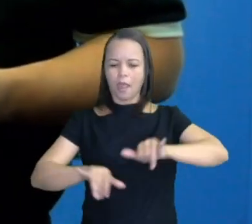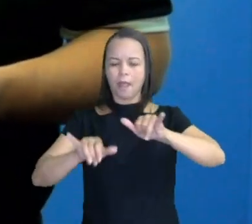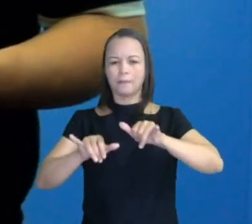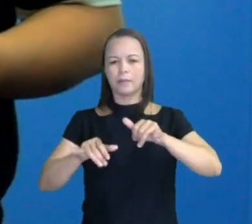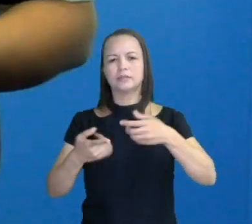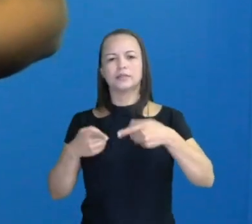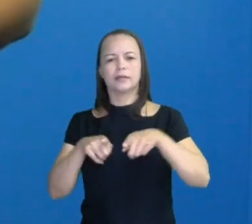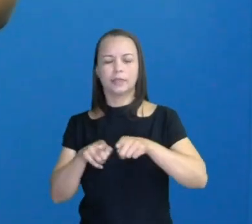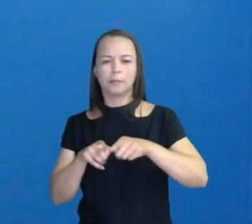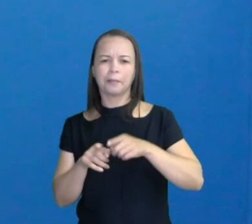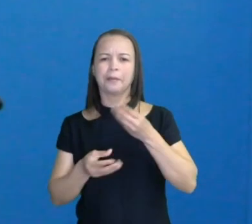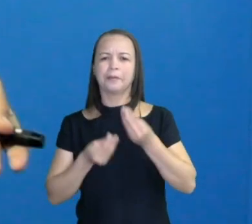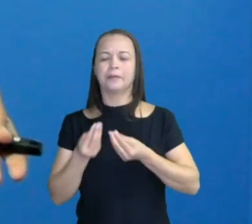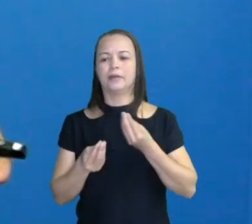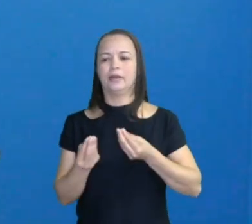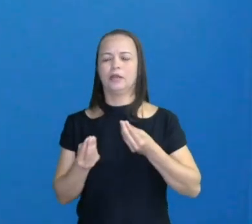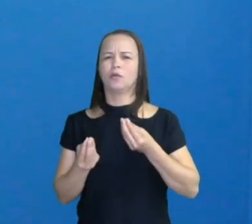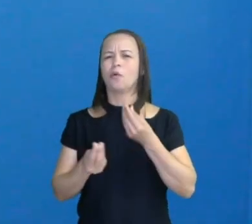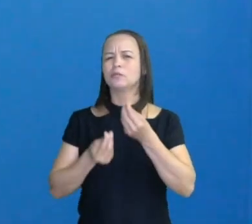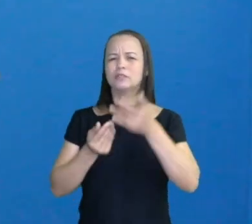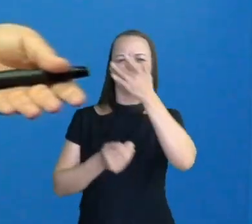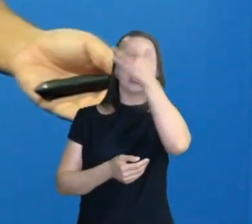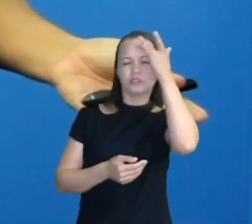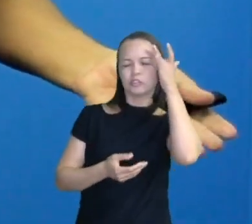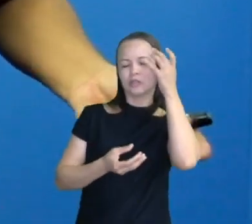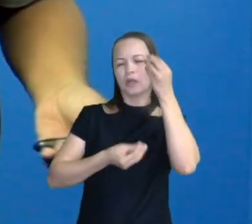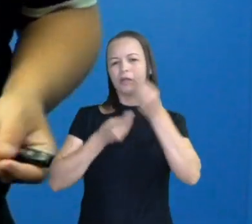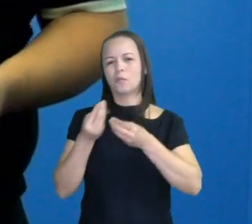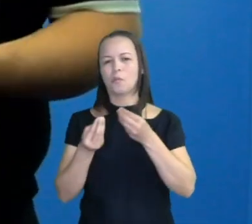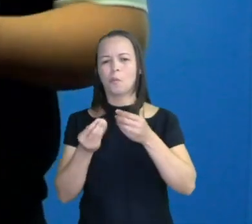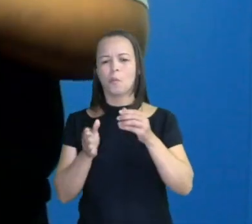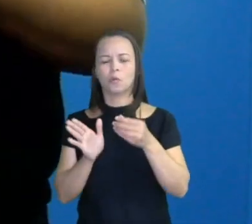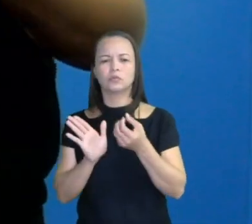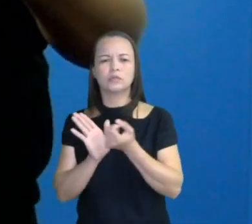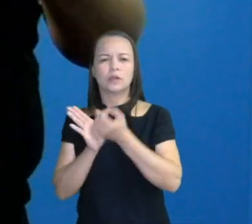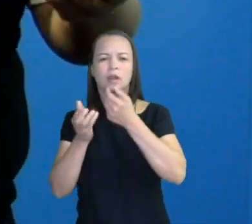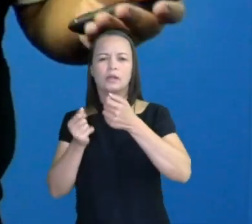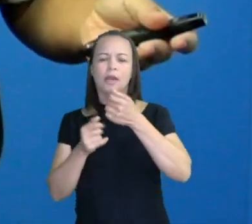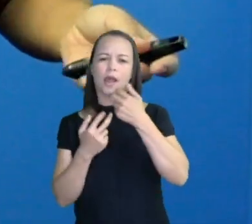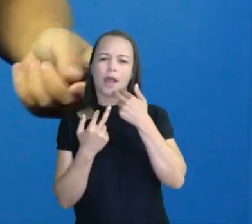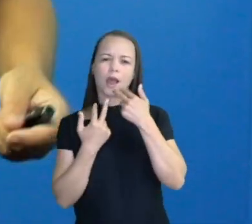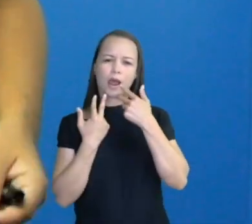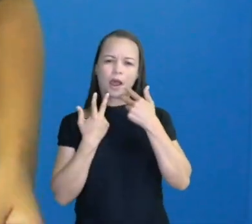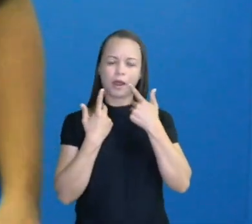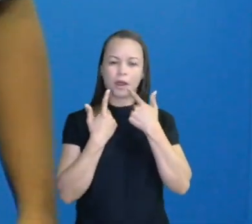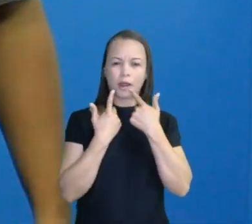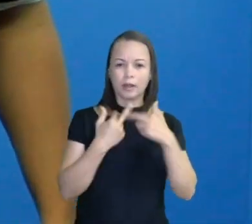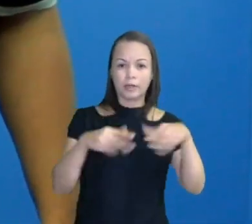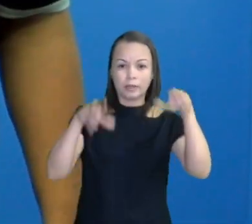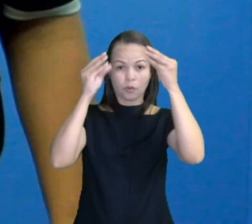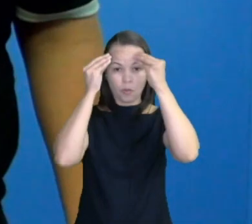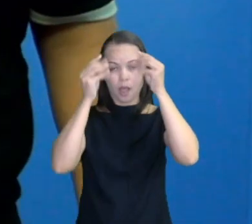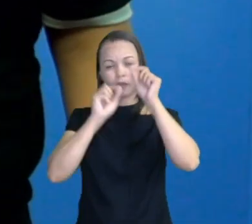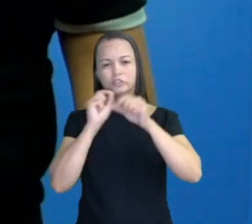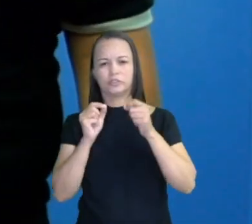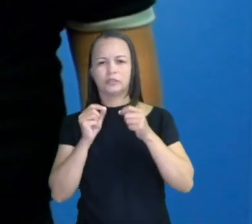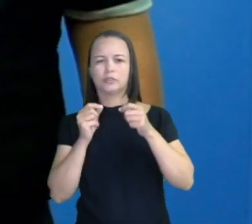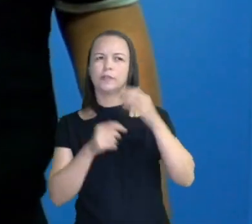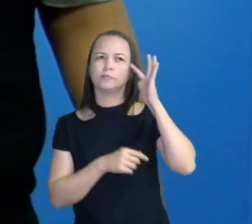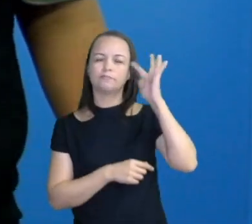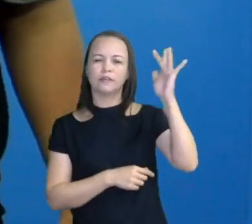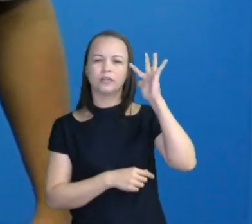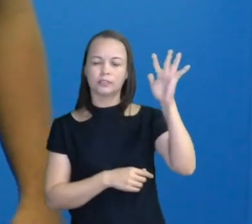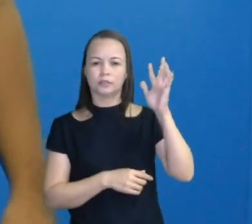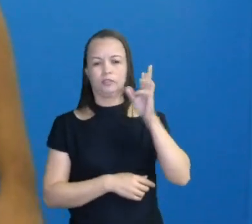um deixasse um pouco da sua marca nas linguagens, nas reflexões. Então, a